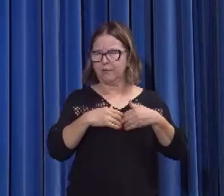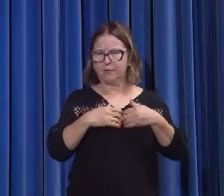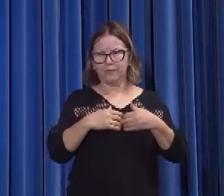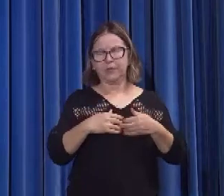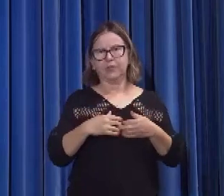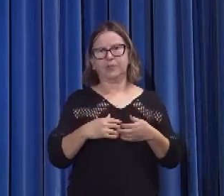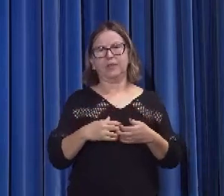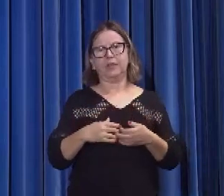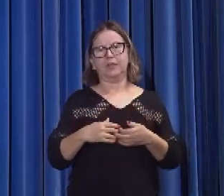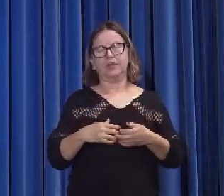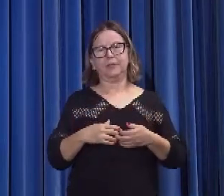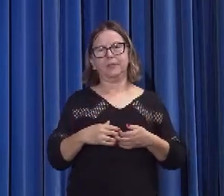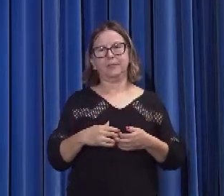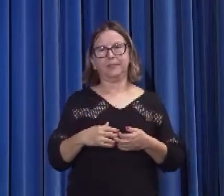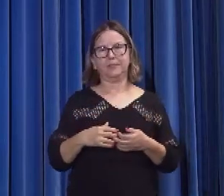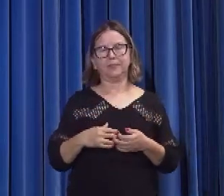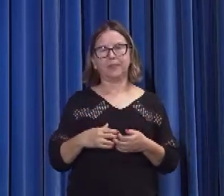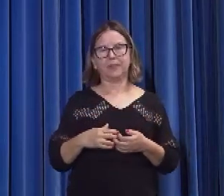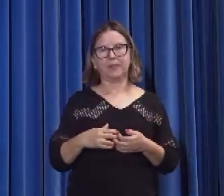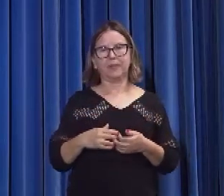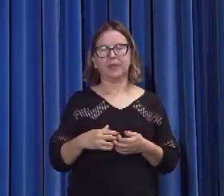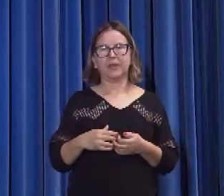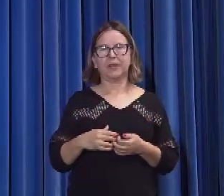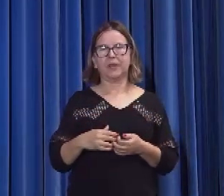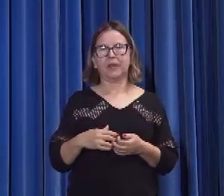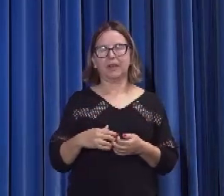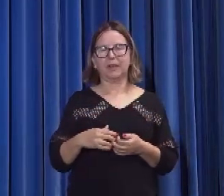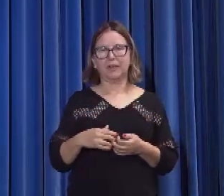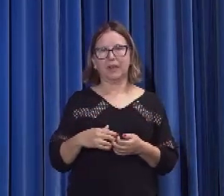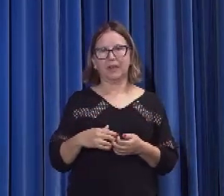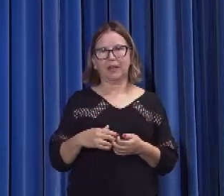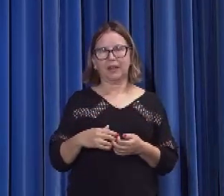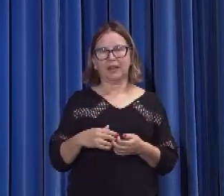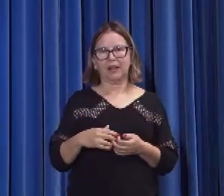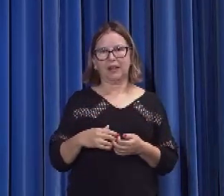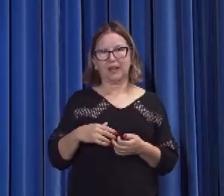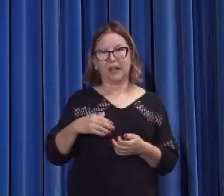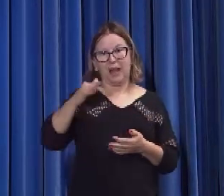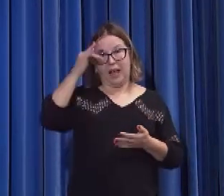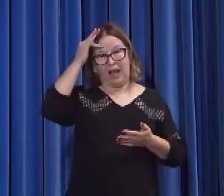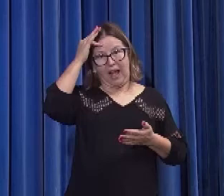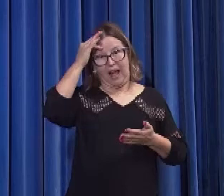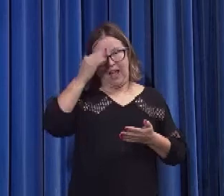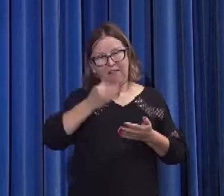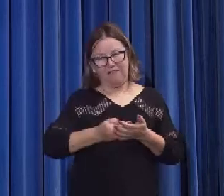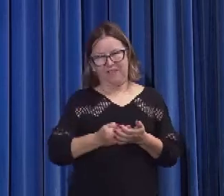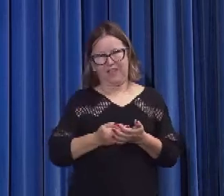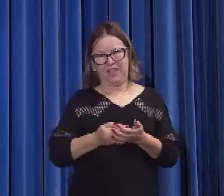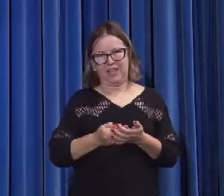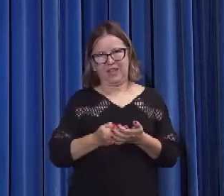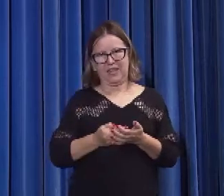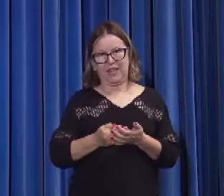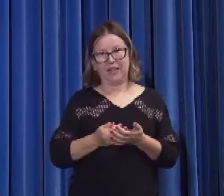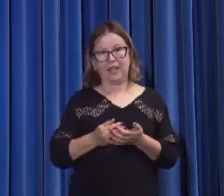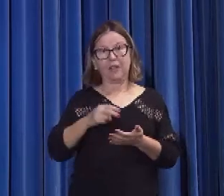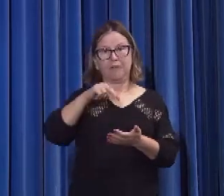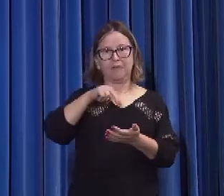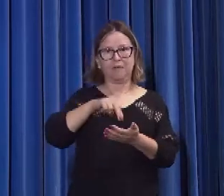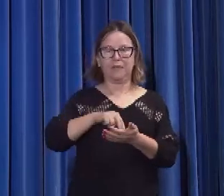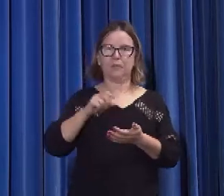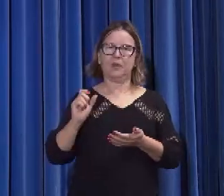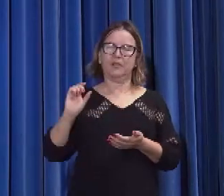fé bíblica, com a crença, com aquilo que você acredita. E